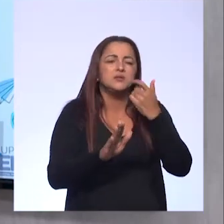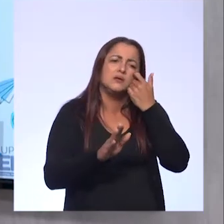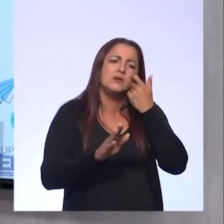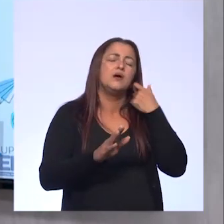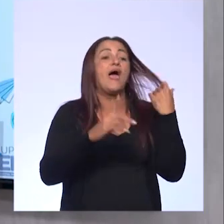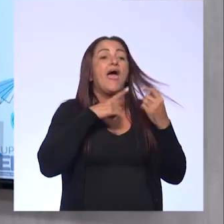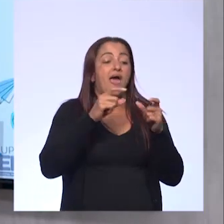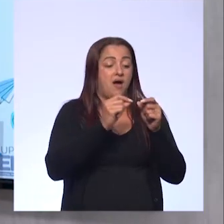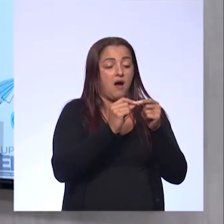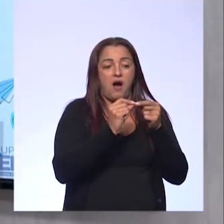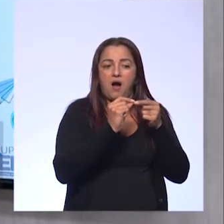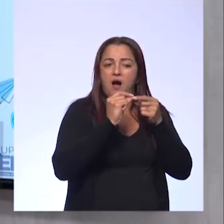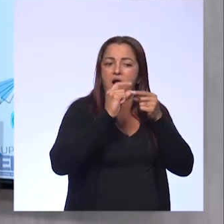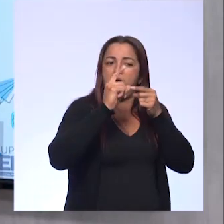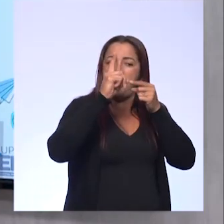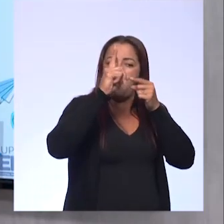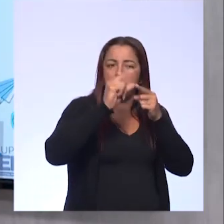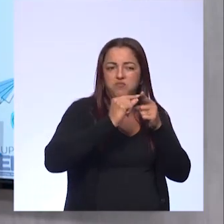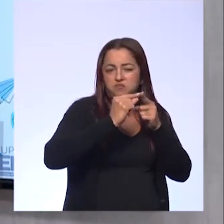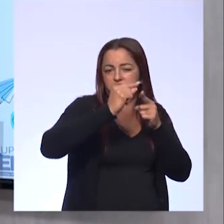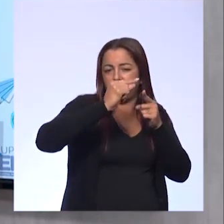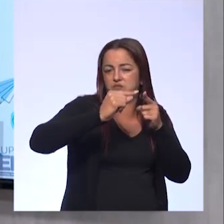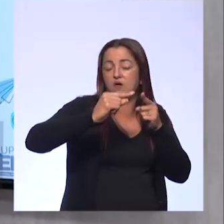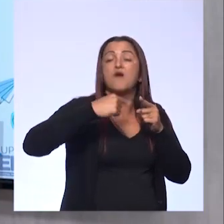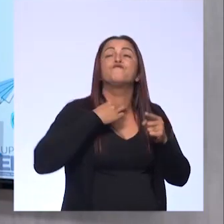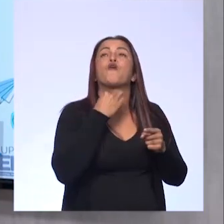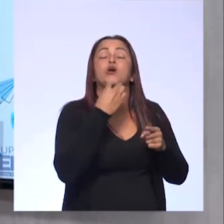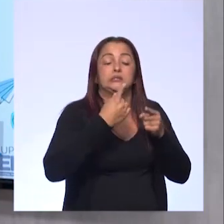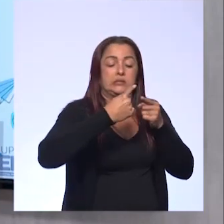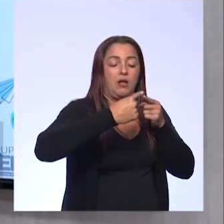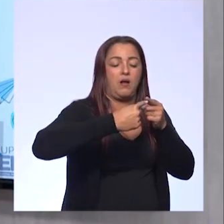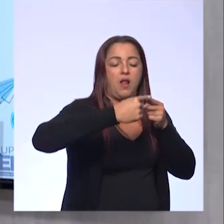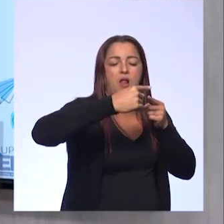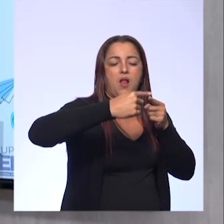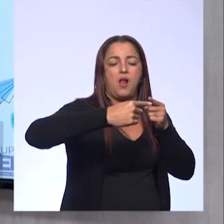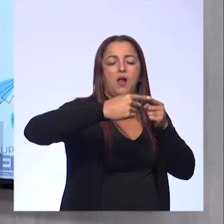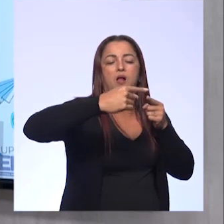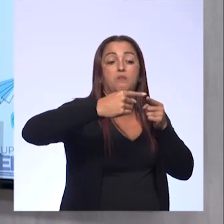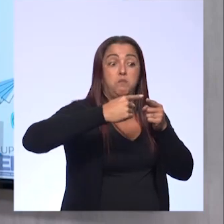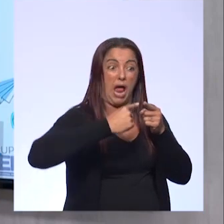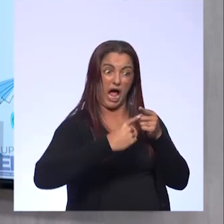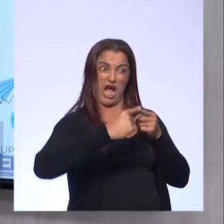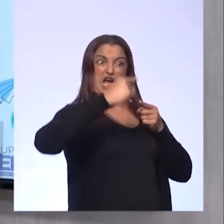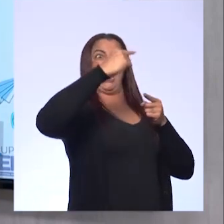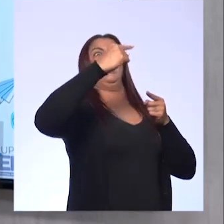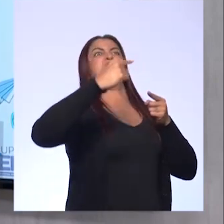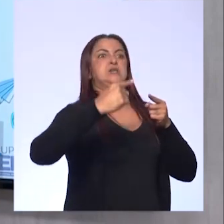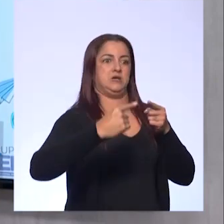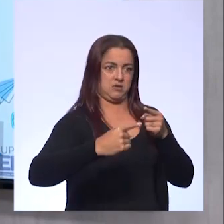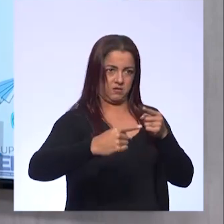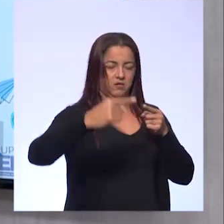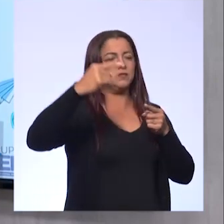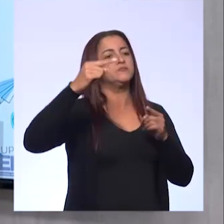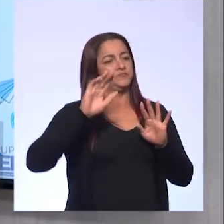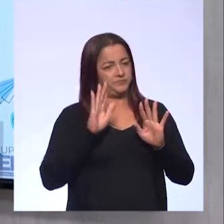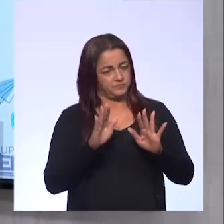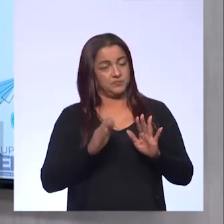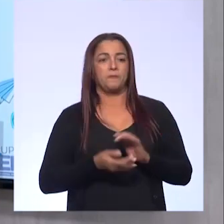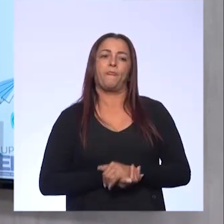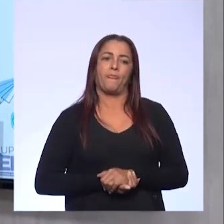que eu tô mexendo é na amplitude a árvore tudo então está associado com essa característica tem a ver com a energia que a onda carrega